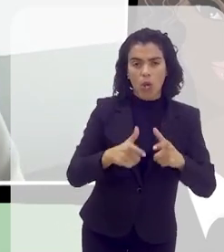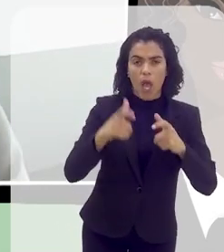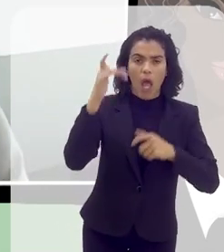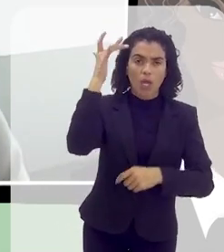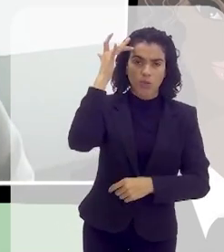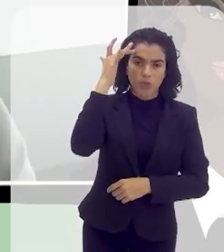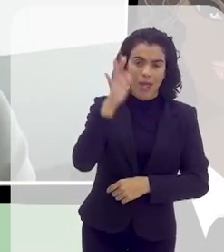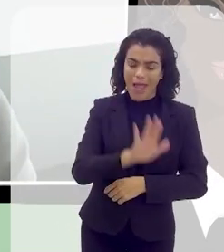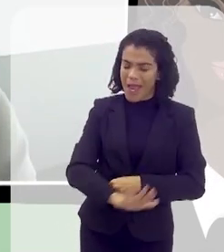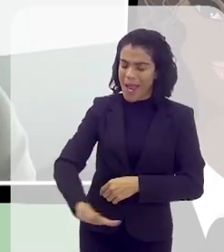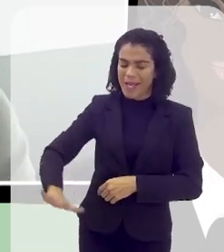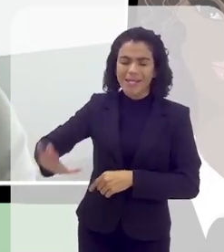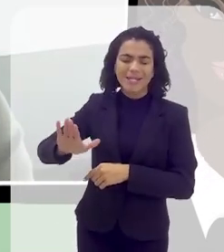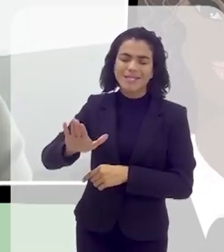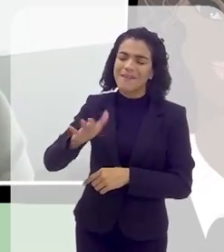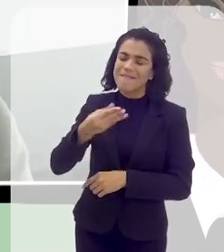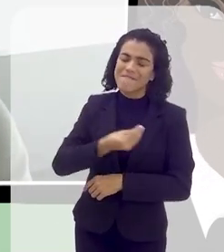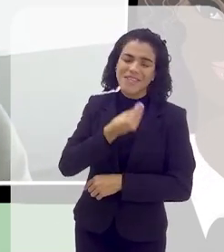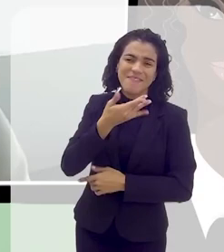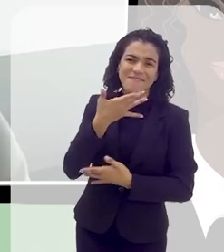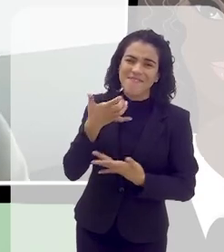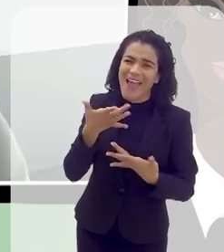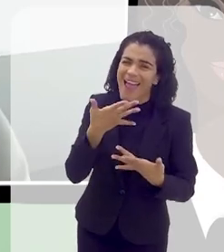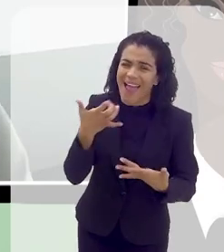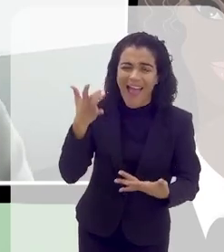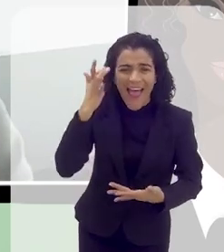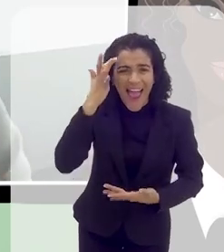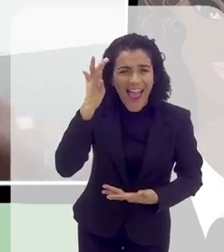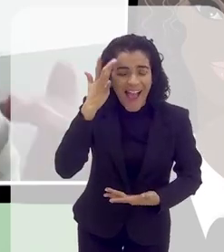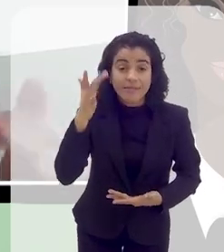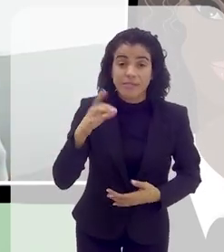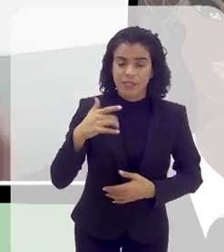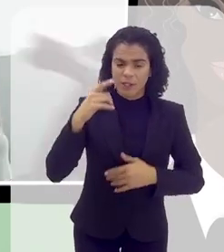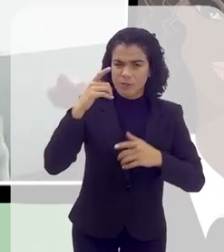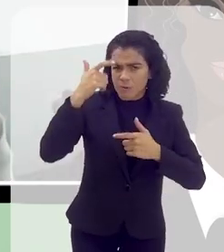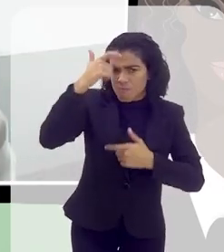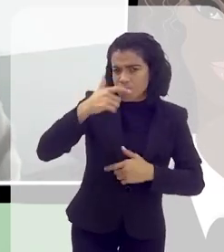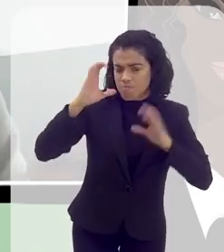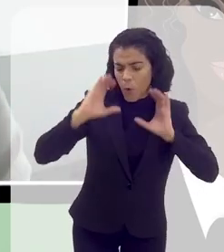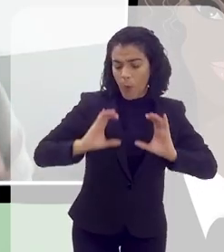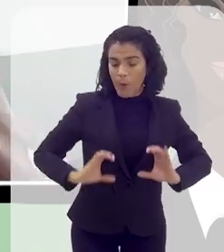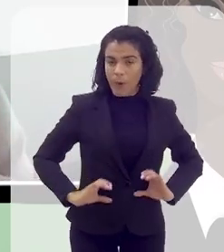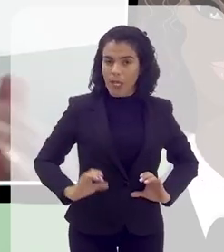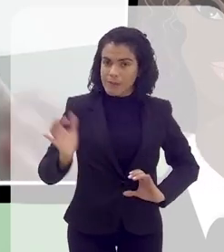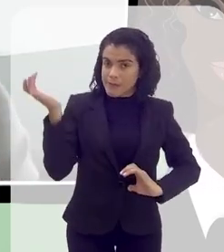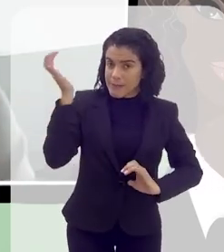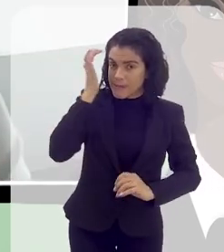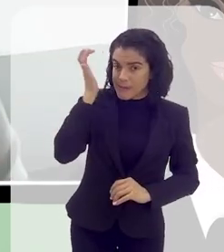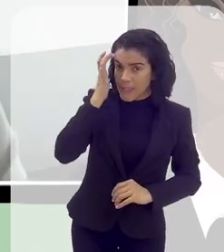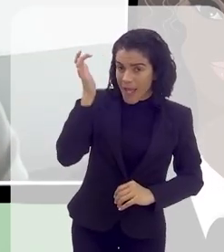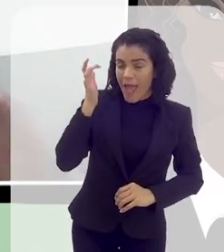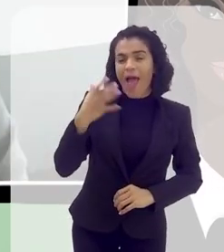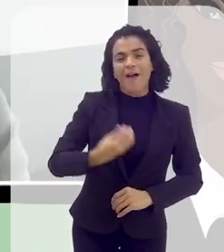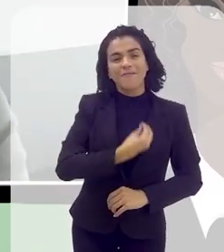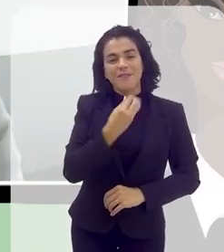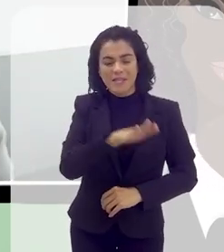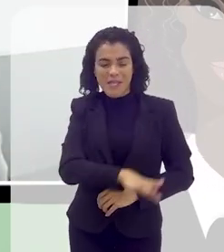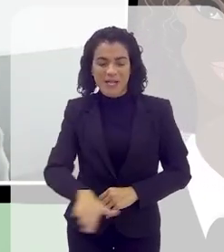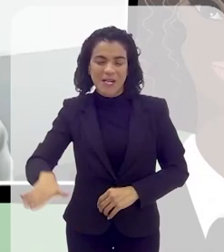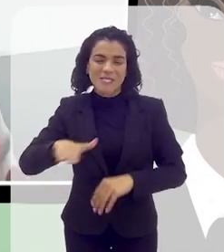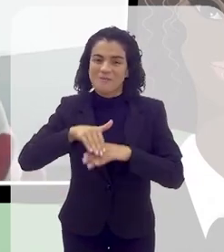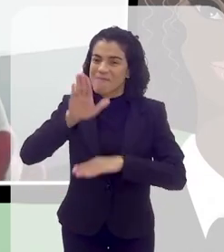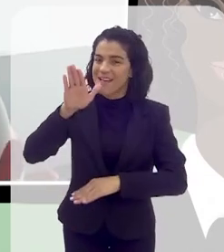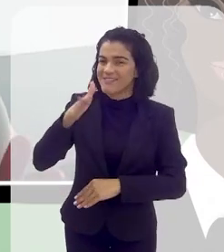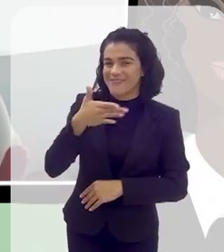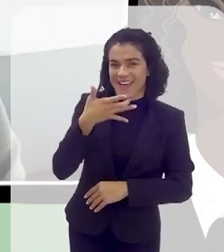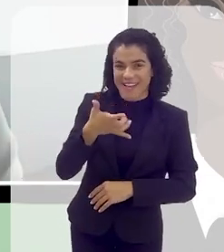de adulto, a criança teria uma vida muito mais fácil. Se a gente se comportasse com maturidade, como os adultos devem se comportar, a vida das crianças